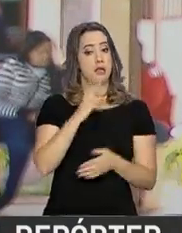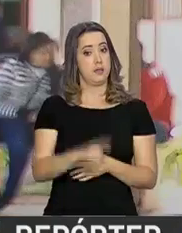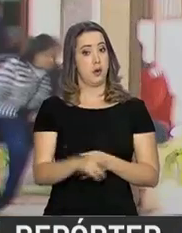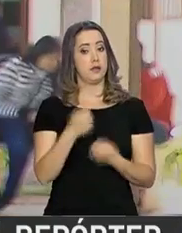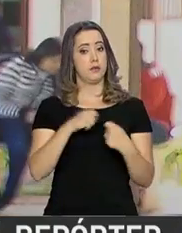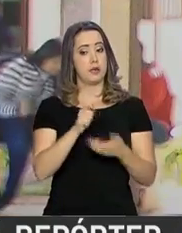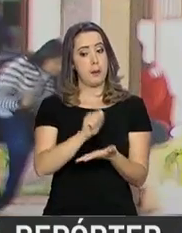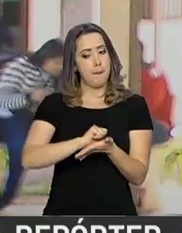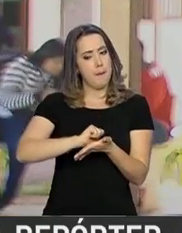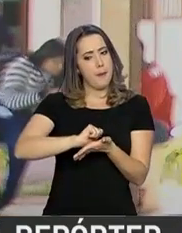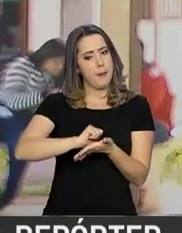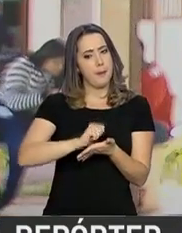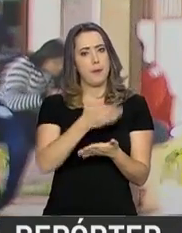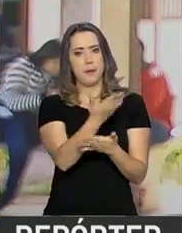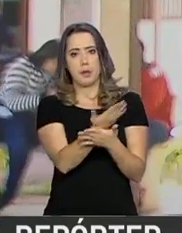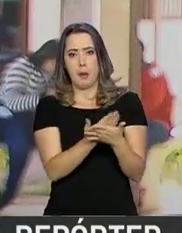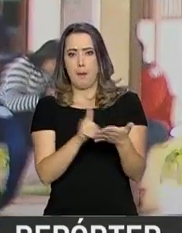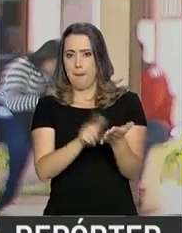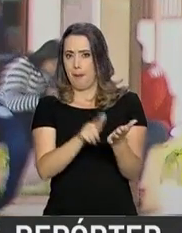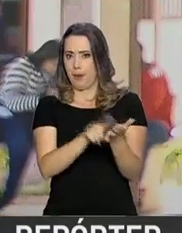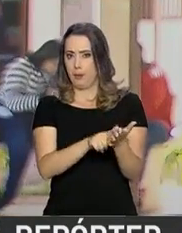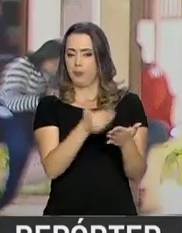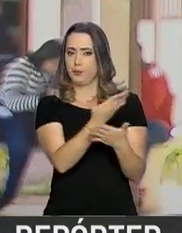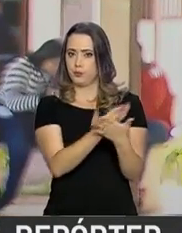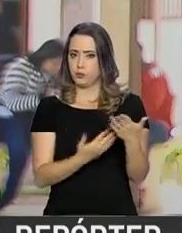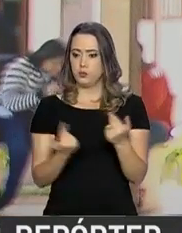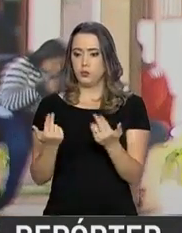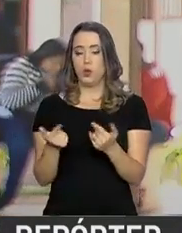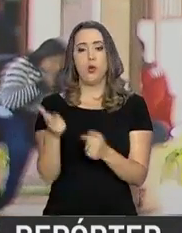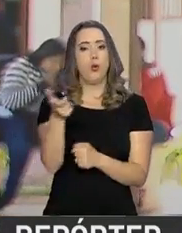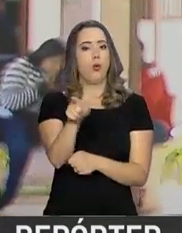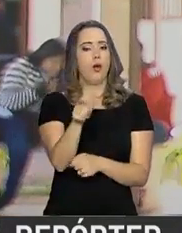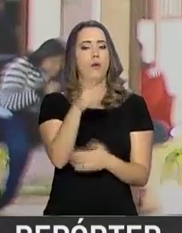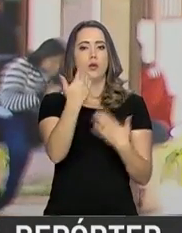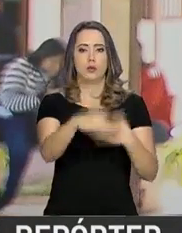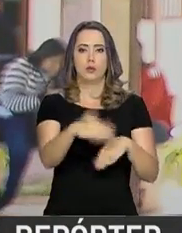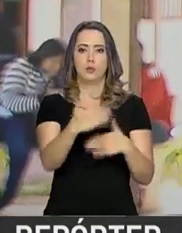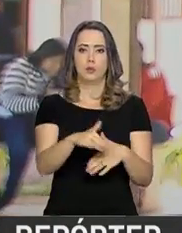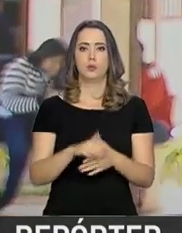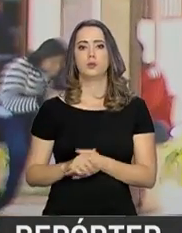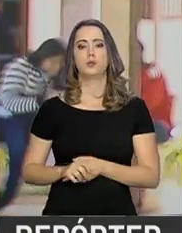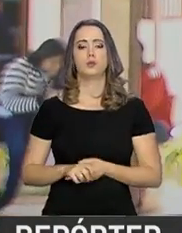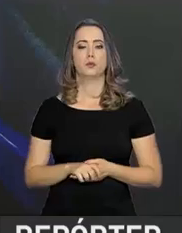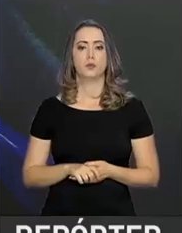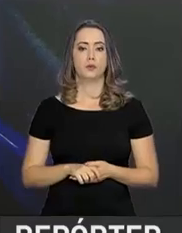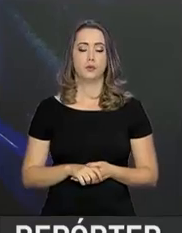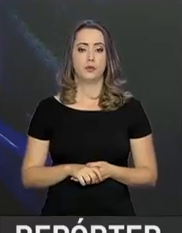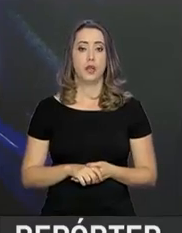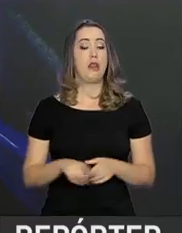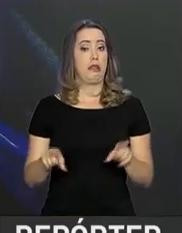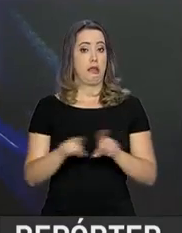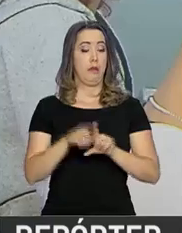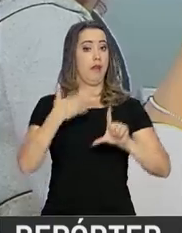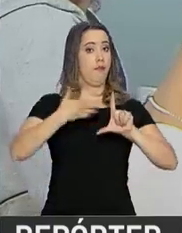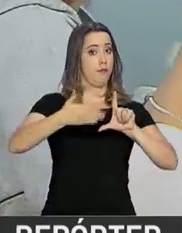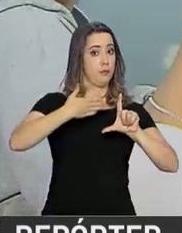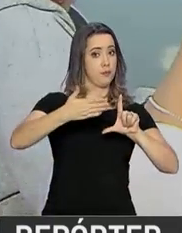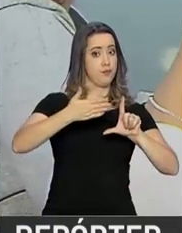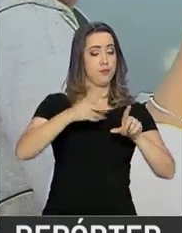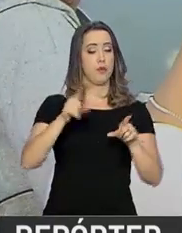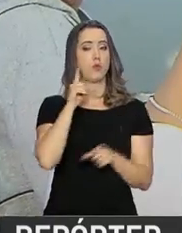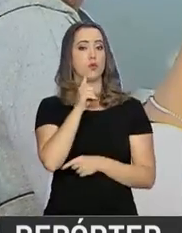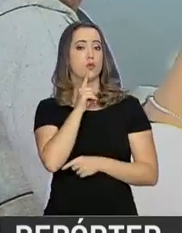folha de redação e no cartão-resposta assim como é feito na prova aplicada aos demais alunos além do vídeo prova os alunos